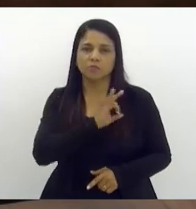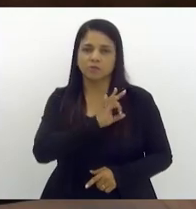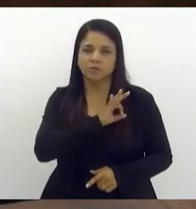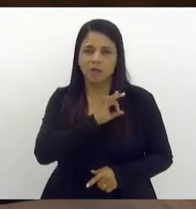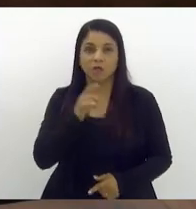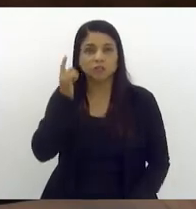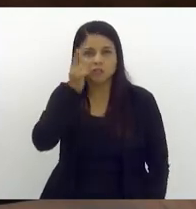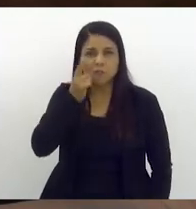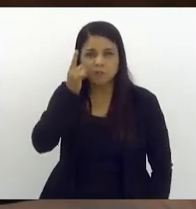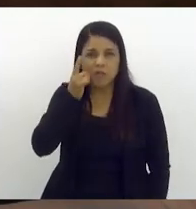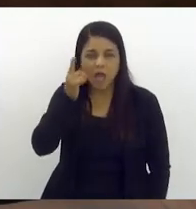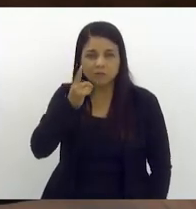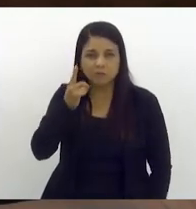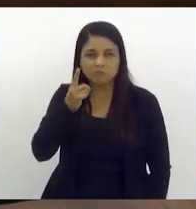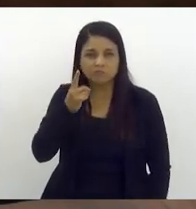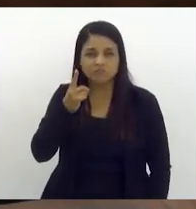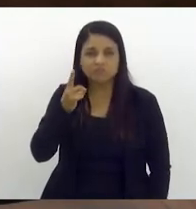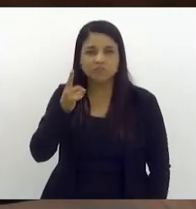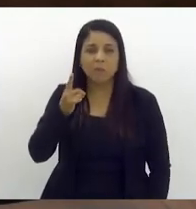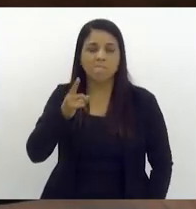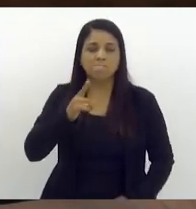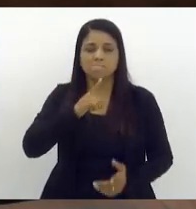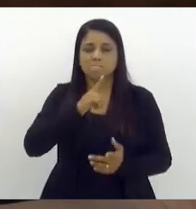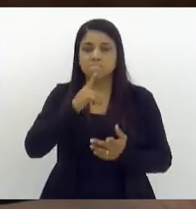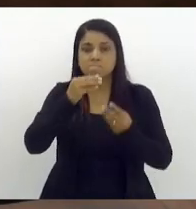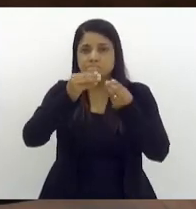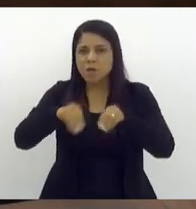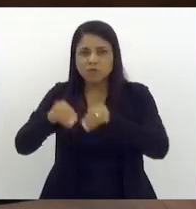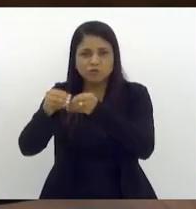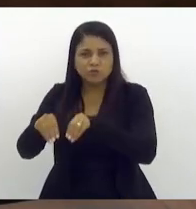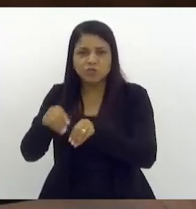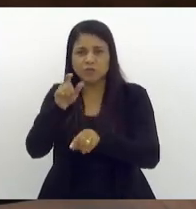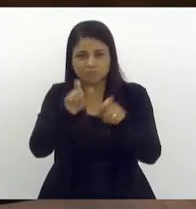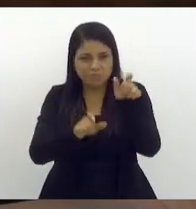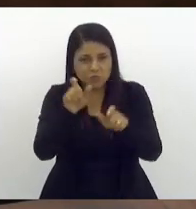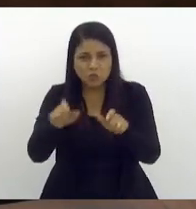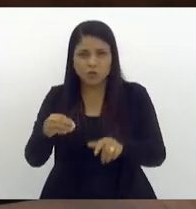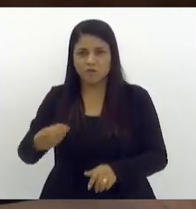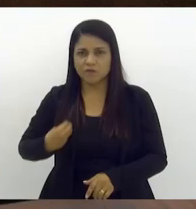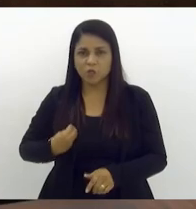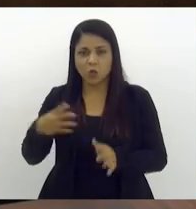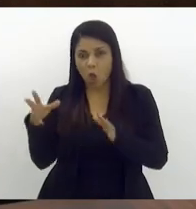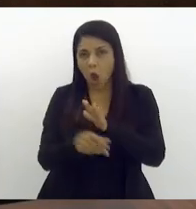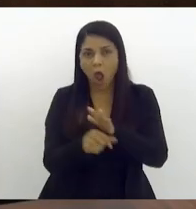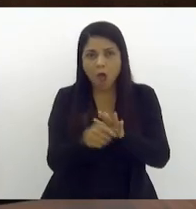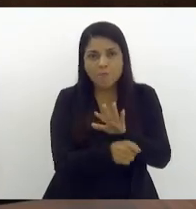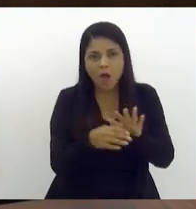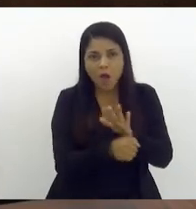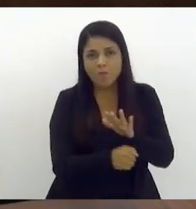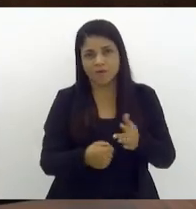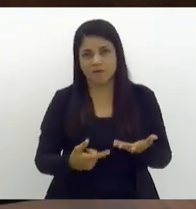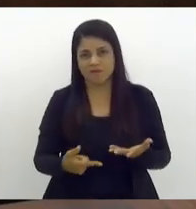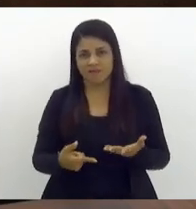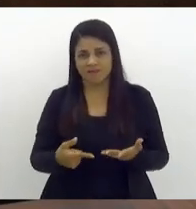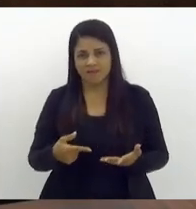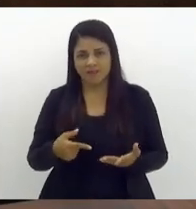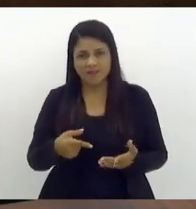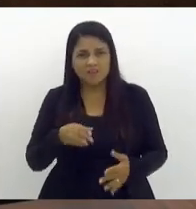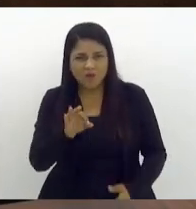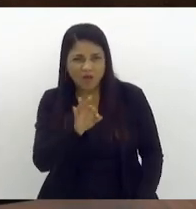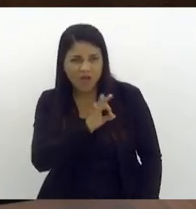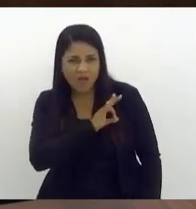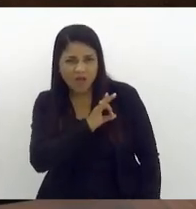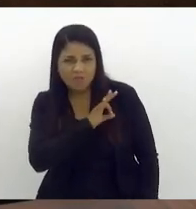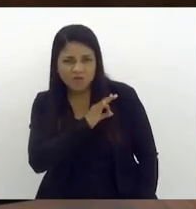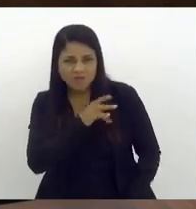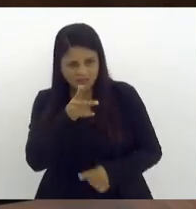vida de muita gente quando mete a mão e começa a roubar. E aí eu tenho que ouvir que aqui quem tem que pagar são os policiais usando